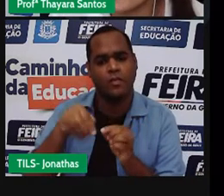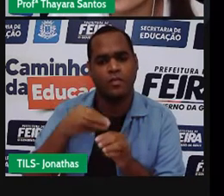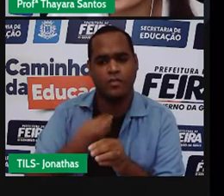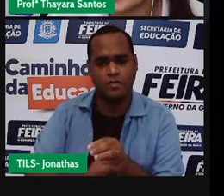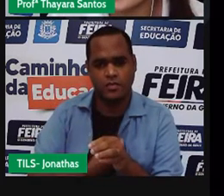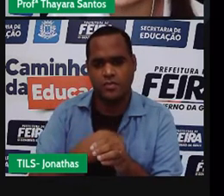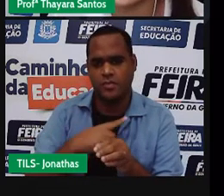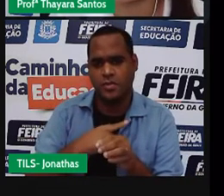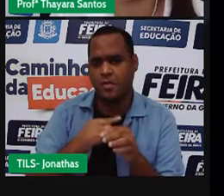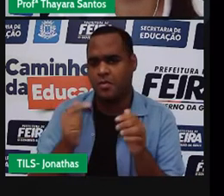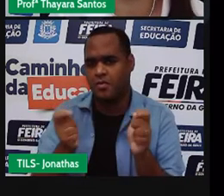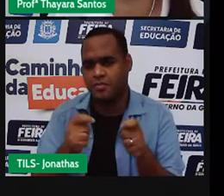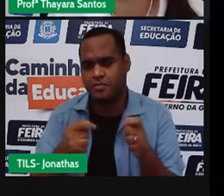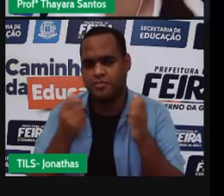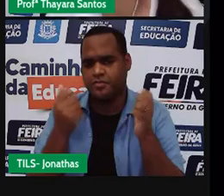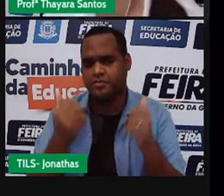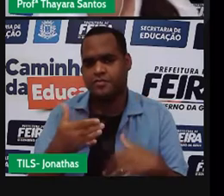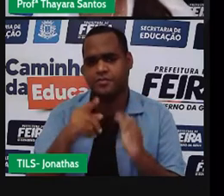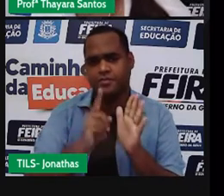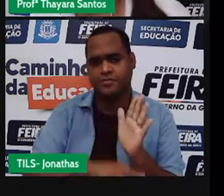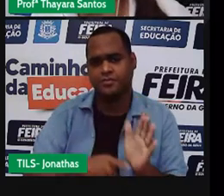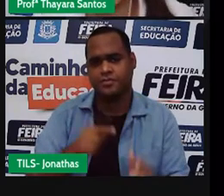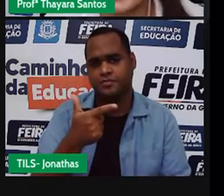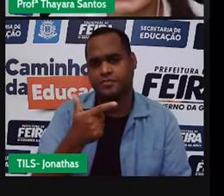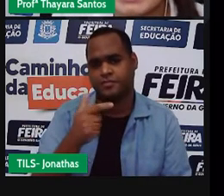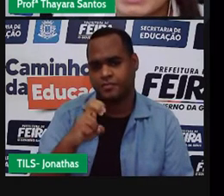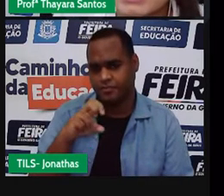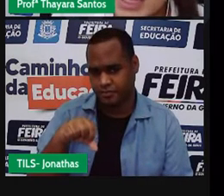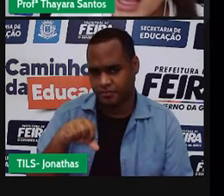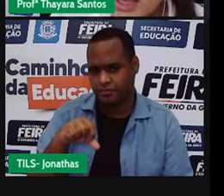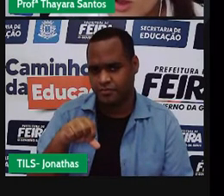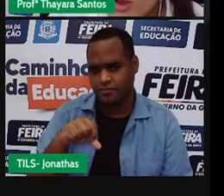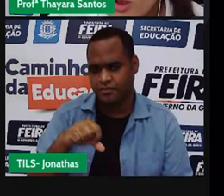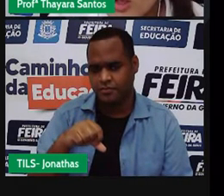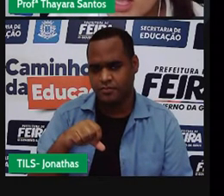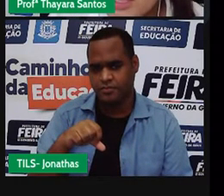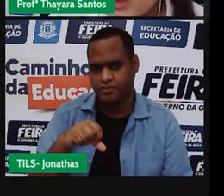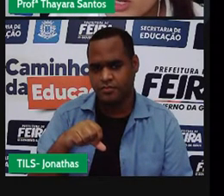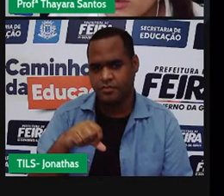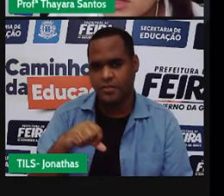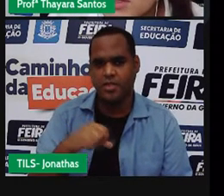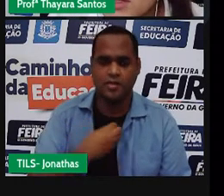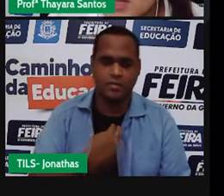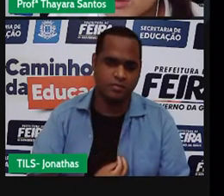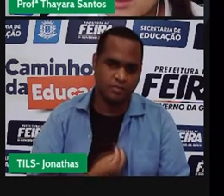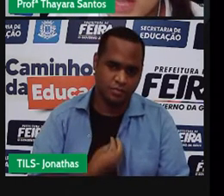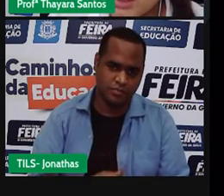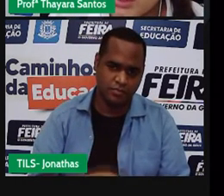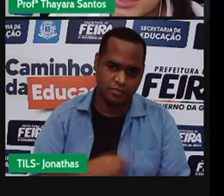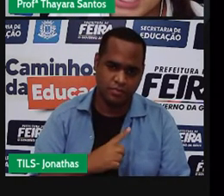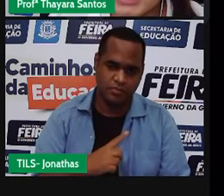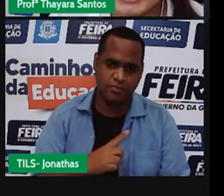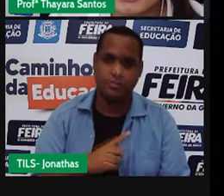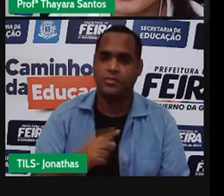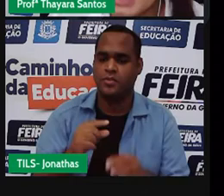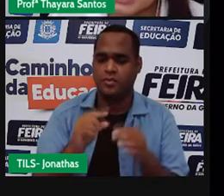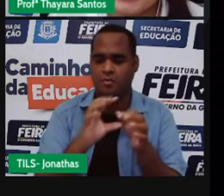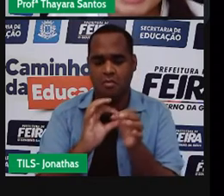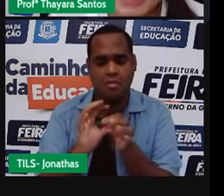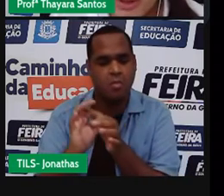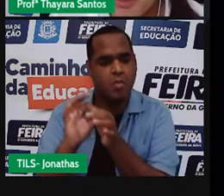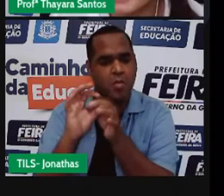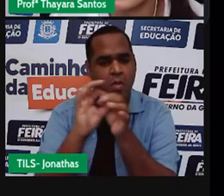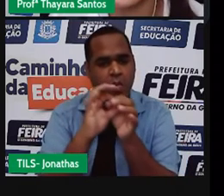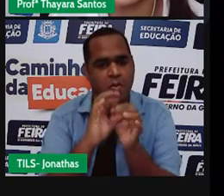que essa matéria vai estar se está em - 259 ela tá o as moléculas dos átomos aqui